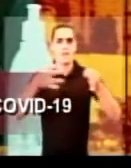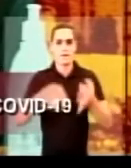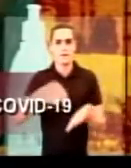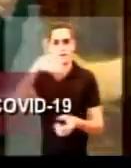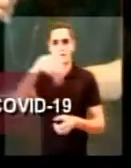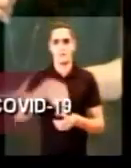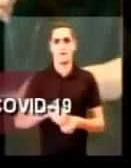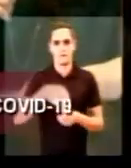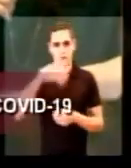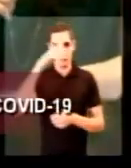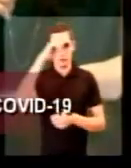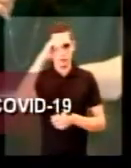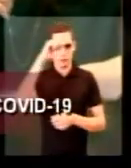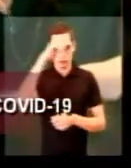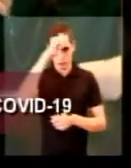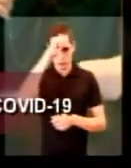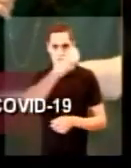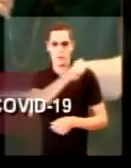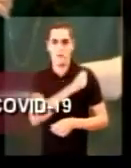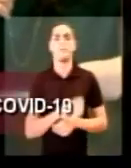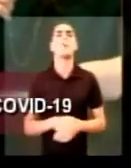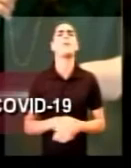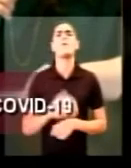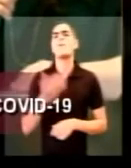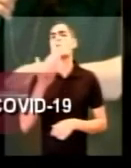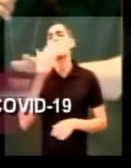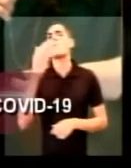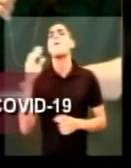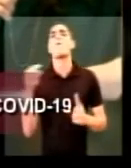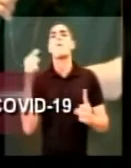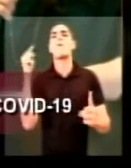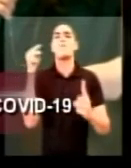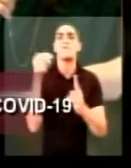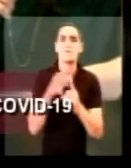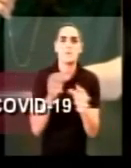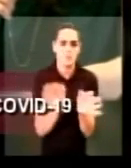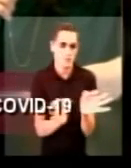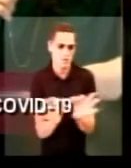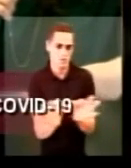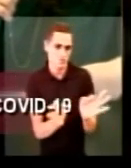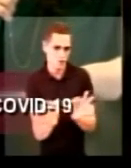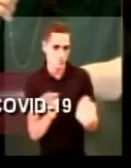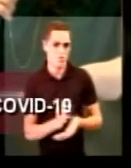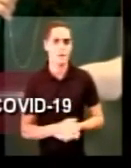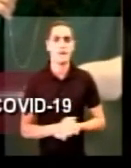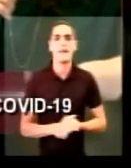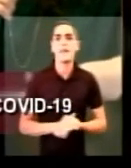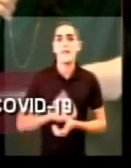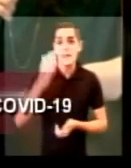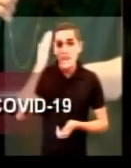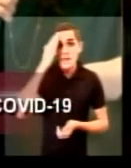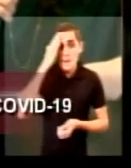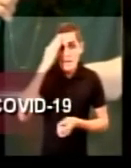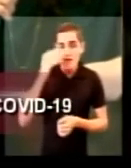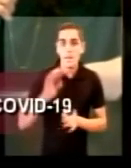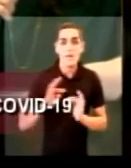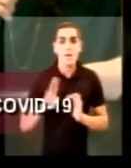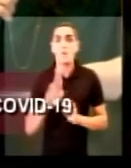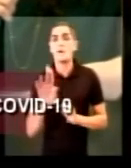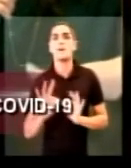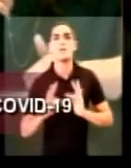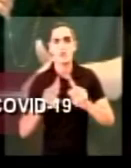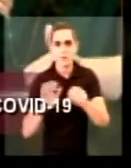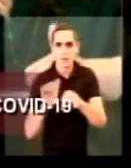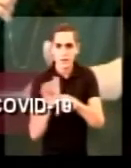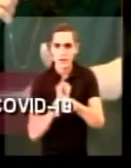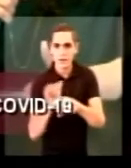primeiro, qual o objetivo de um plano, né? É estabelecer todas as ações e estratégias que serão executadas dentro do